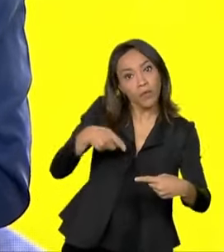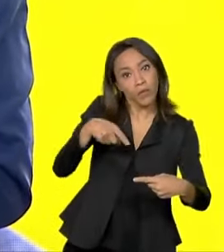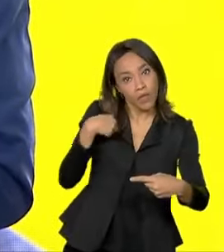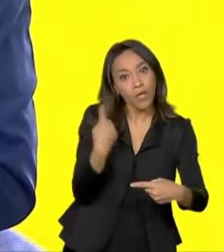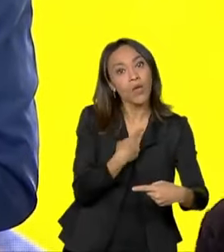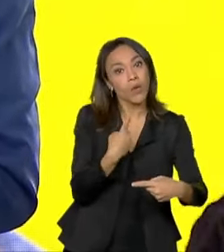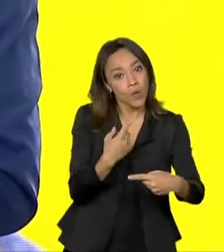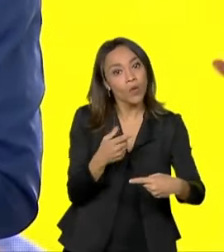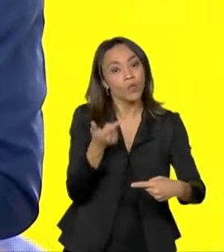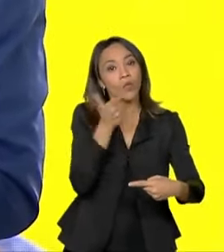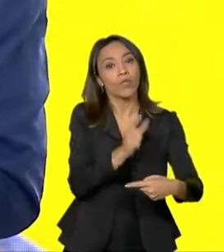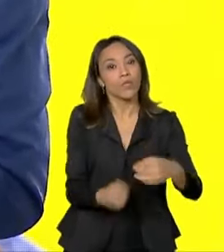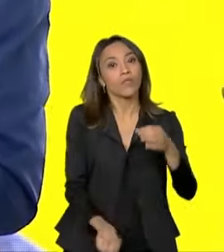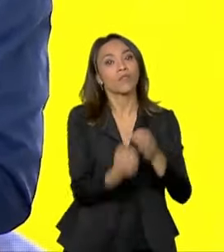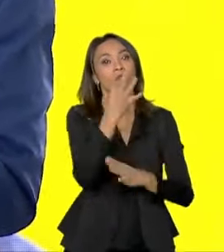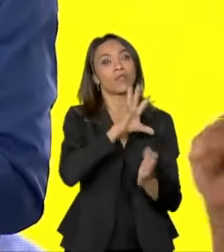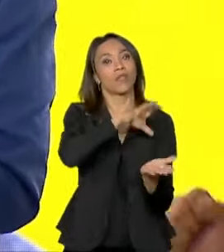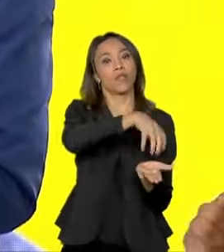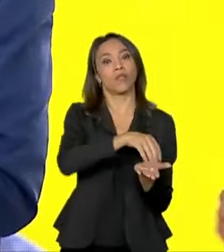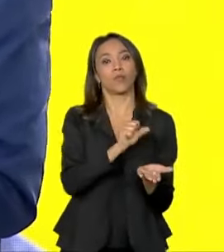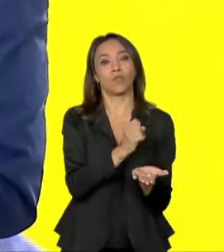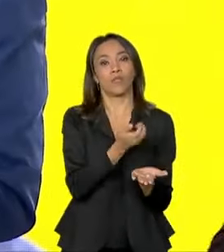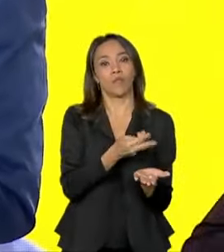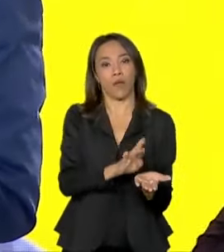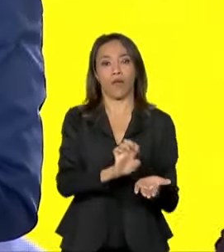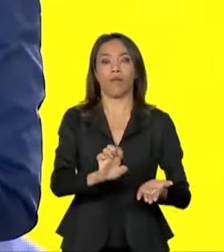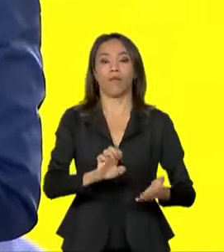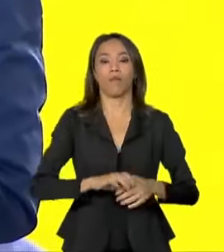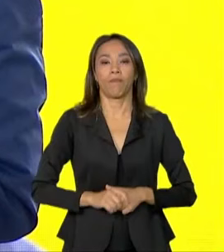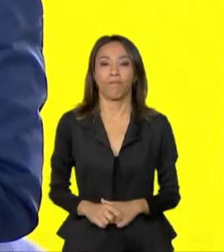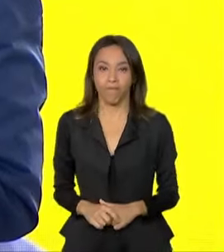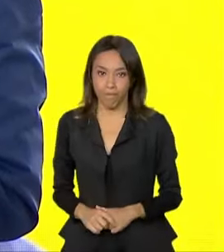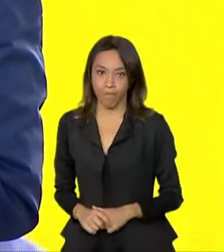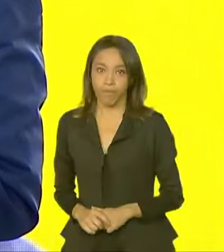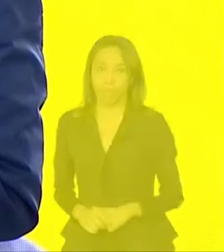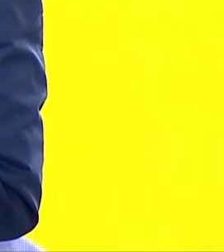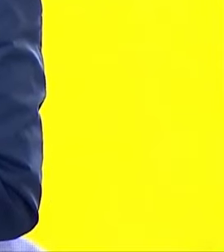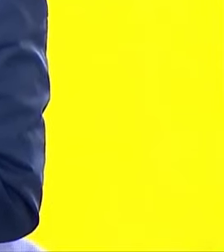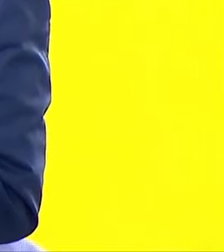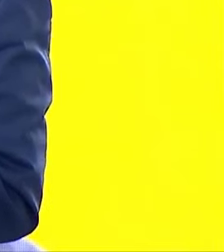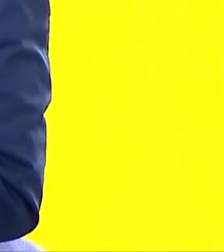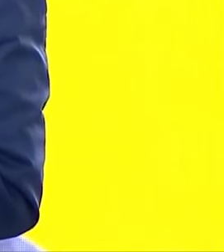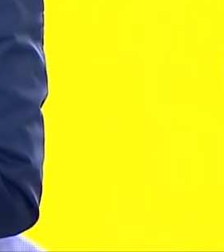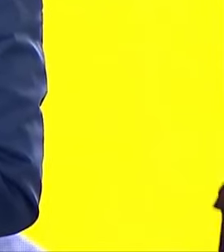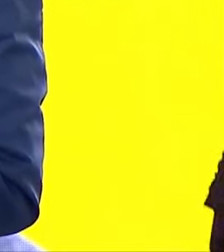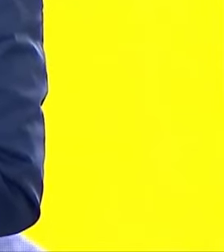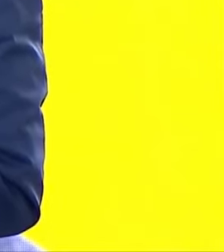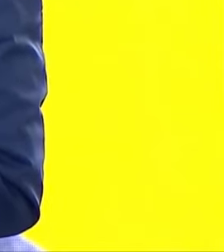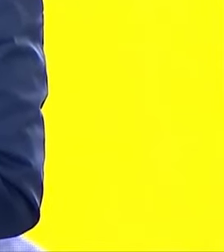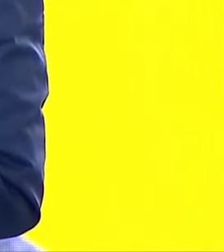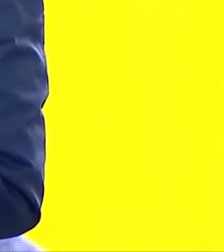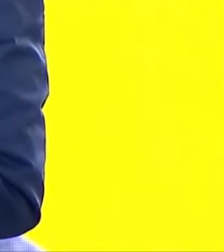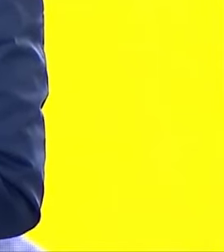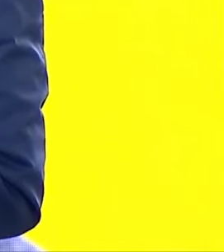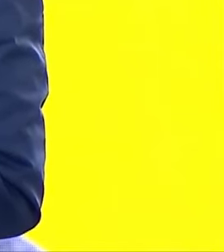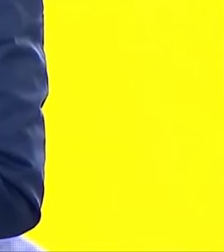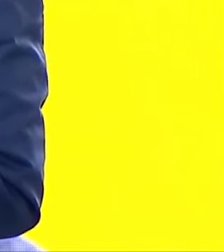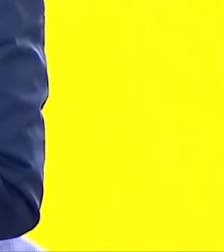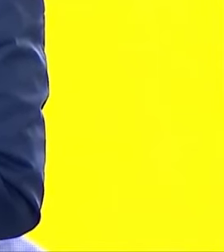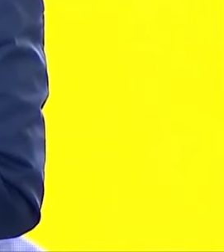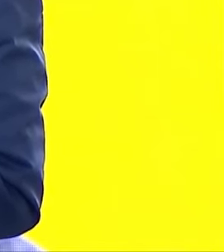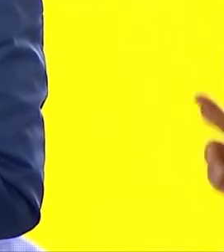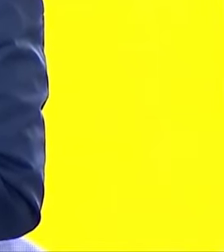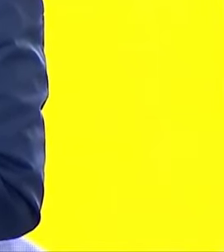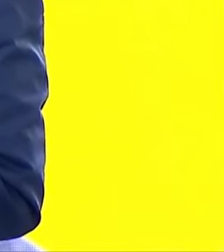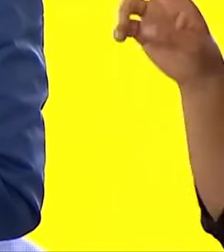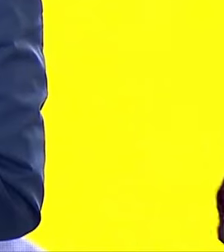lá dentro do SEBRAE. Presidente, eu estou aqui porque acredito no Brasil que o senhor